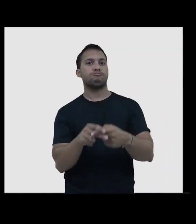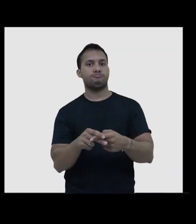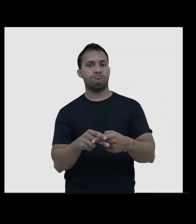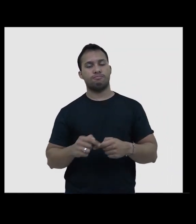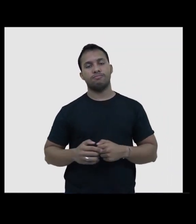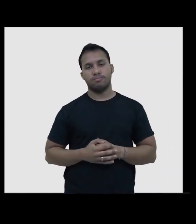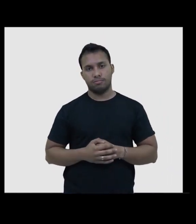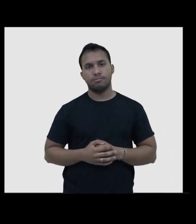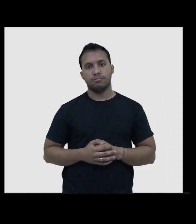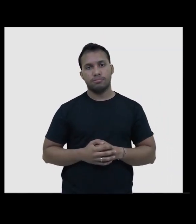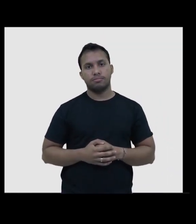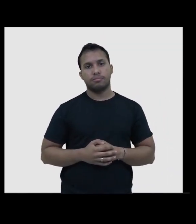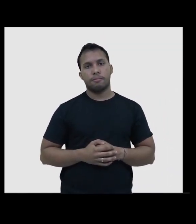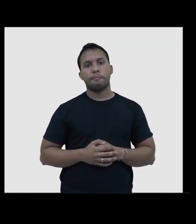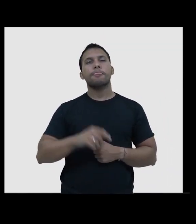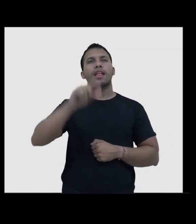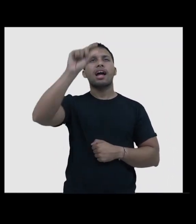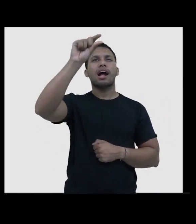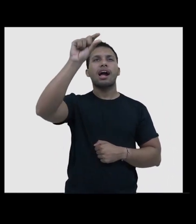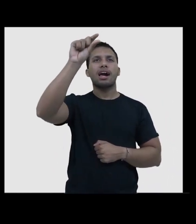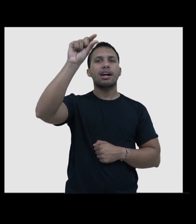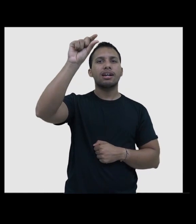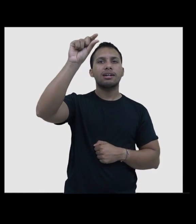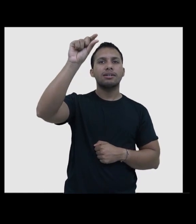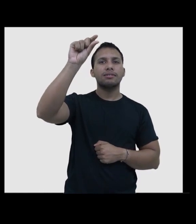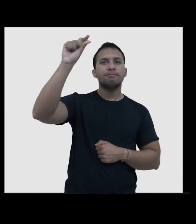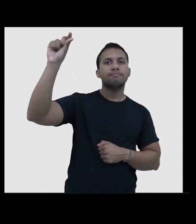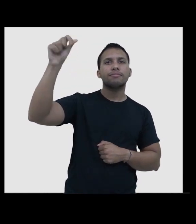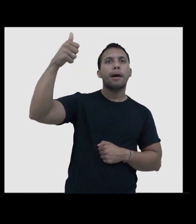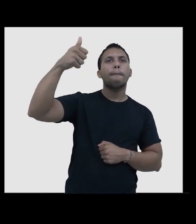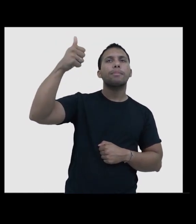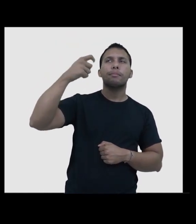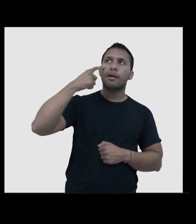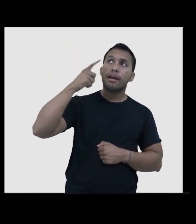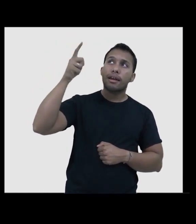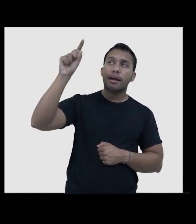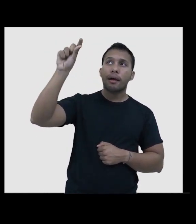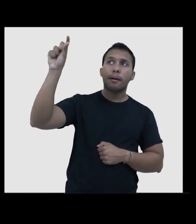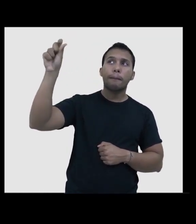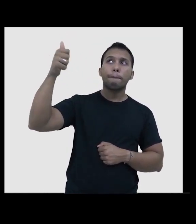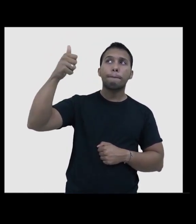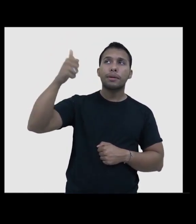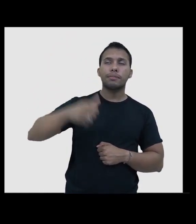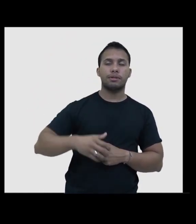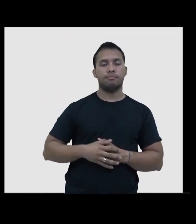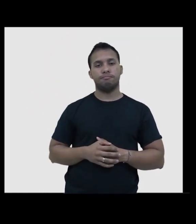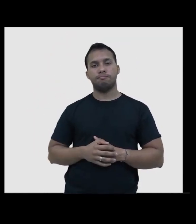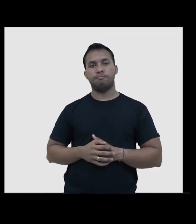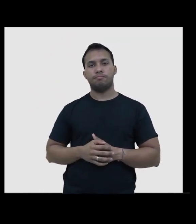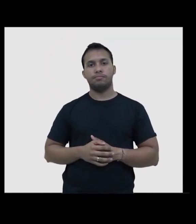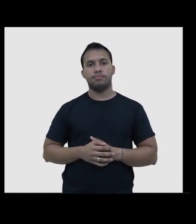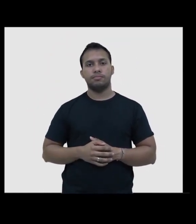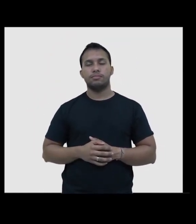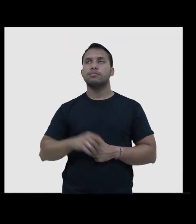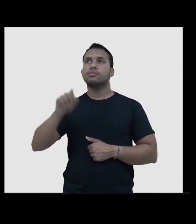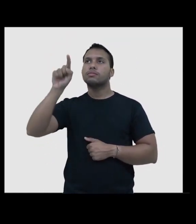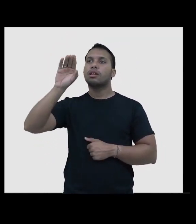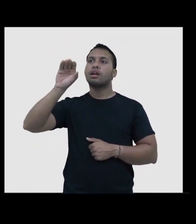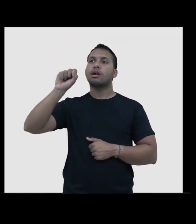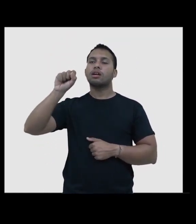de acordo com o vídeo que a gente viu, que a gente vai editar. Bom, nessa primeira caixa de